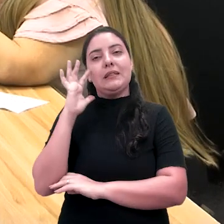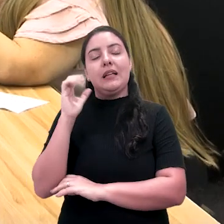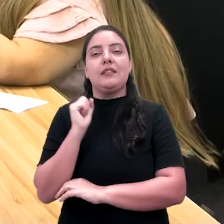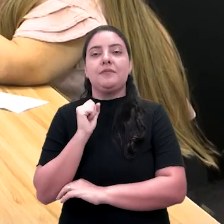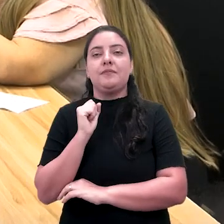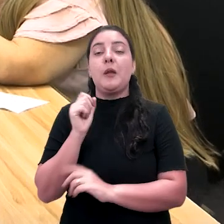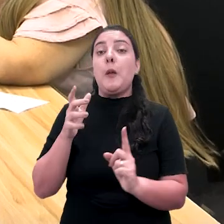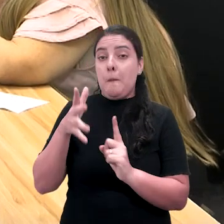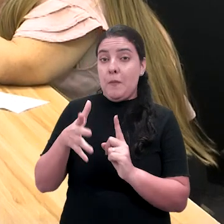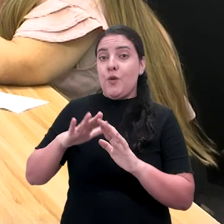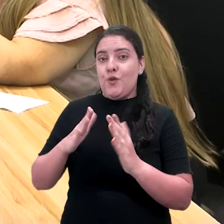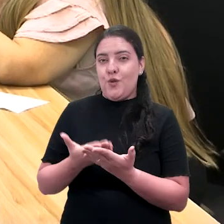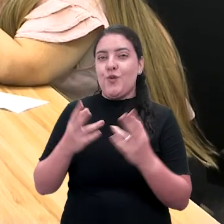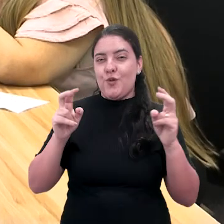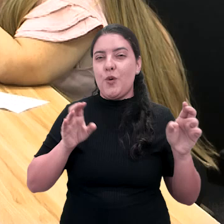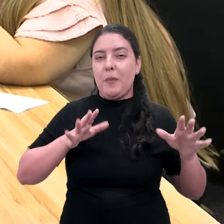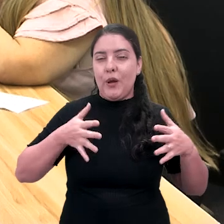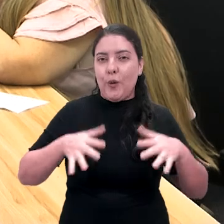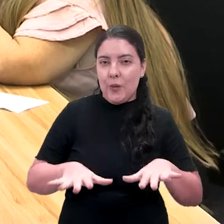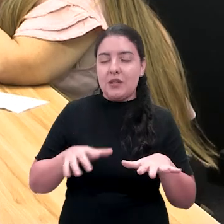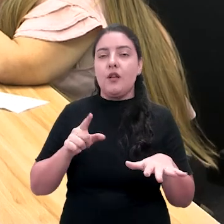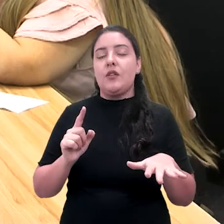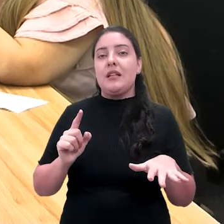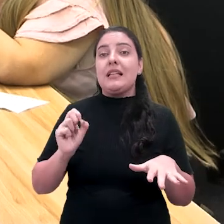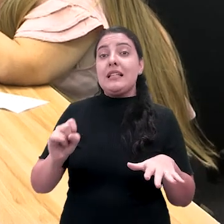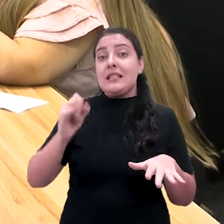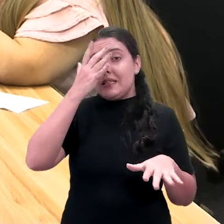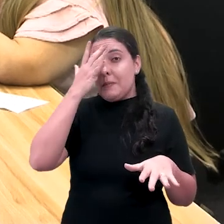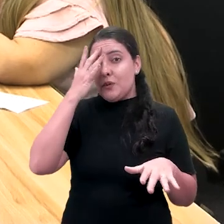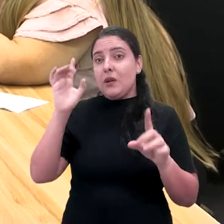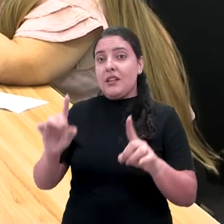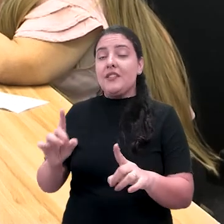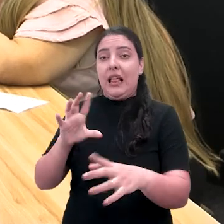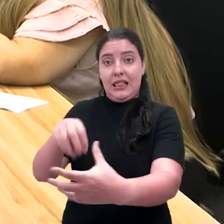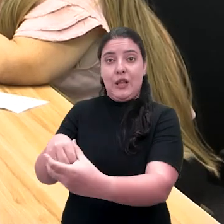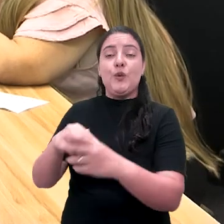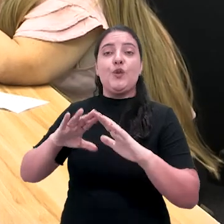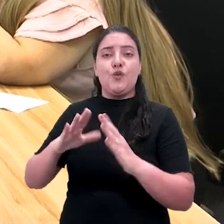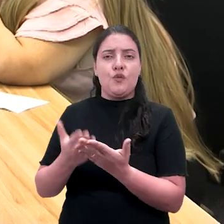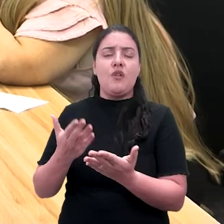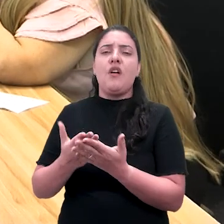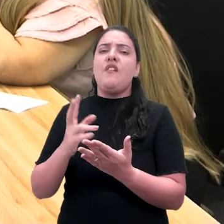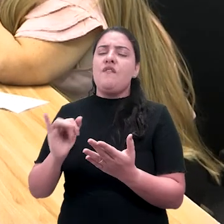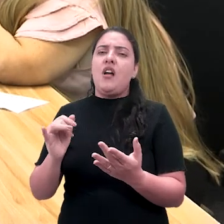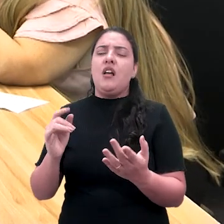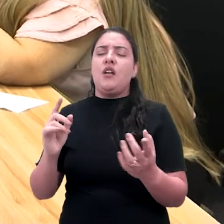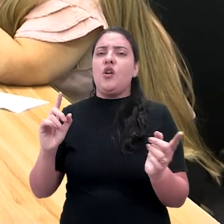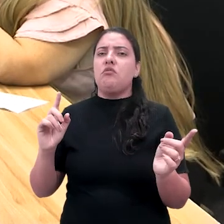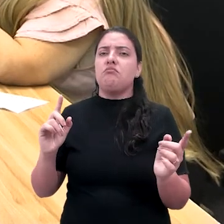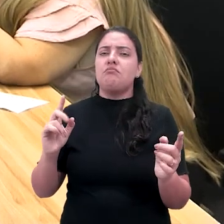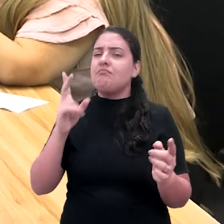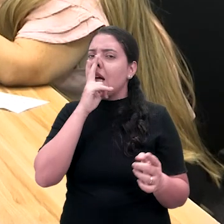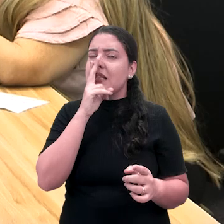eu palestro nas escolas pra falar de inclusão, ter uma pessoa com deficiência em uma escola, uma professora, faz o ao contrário que a gente luta